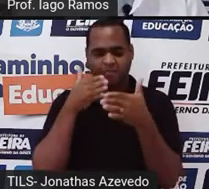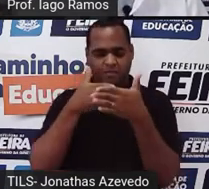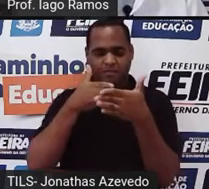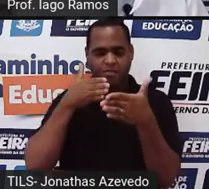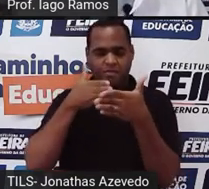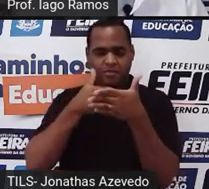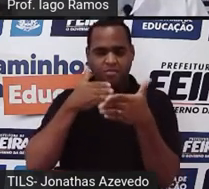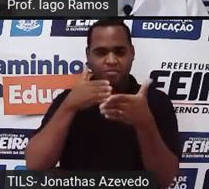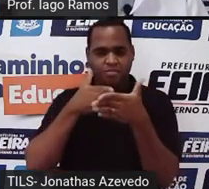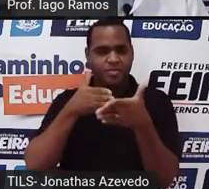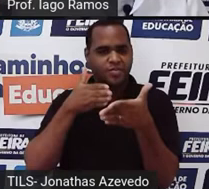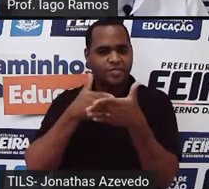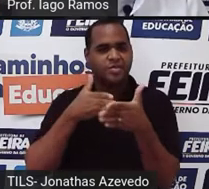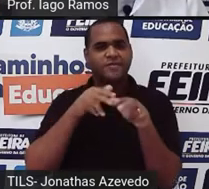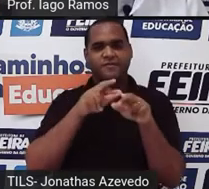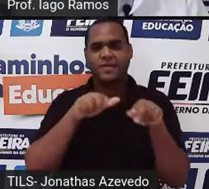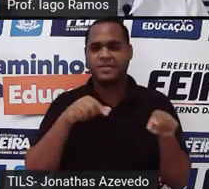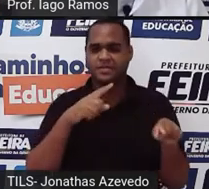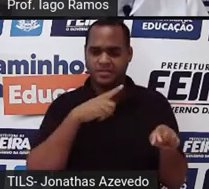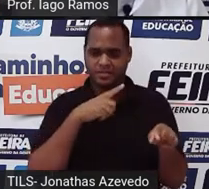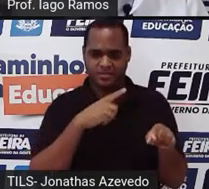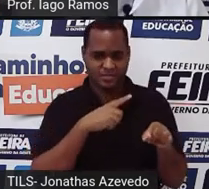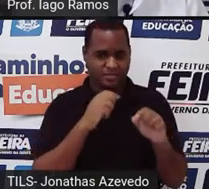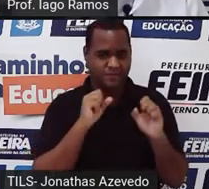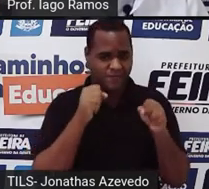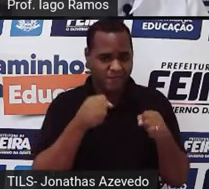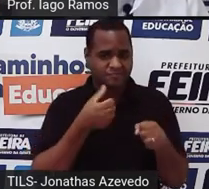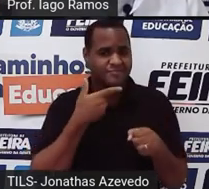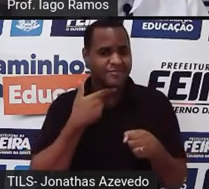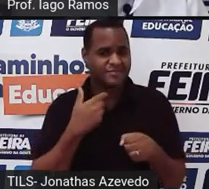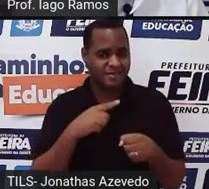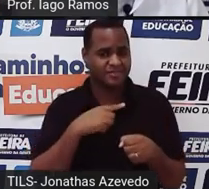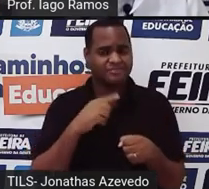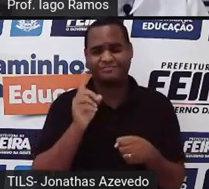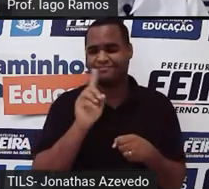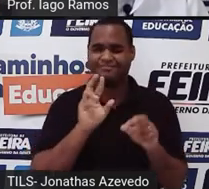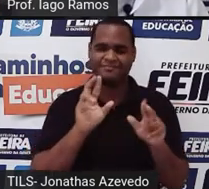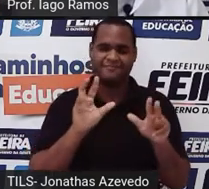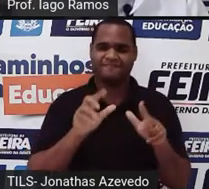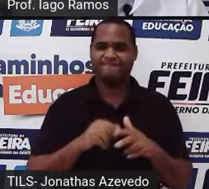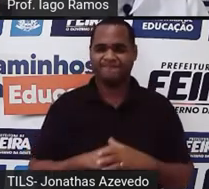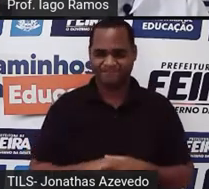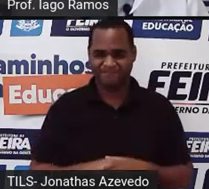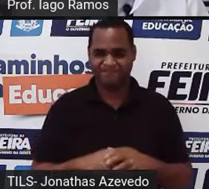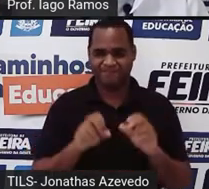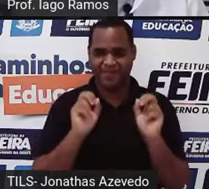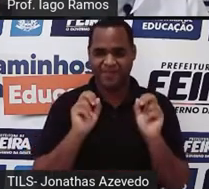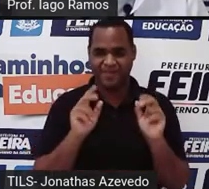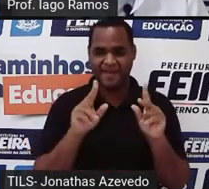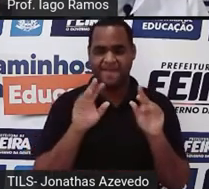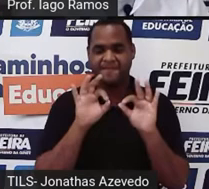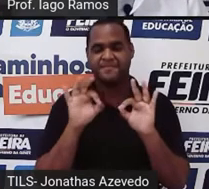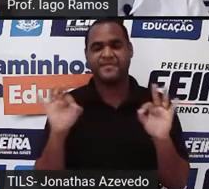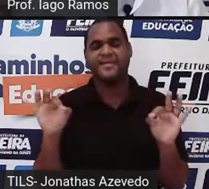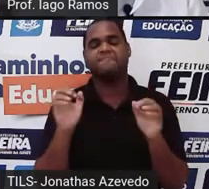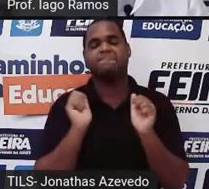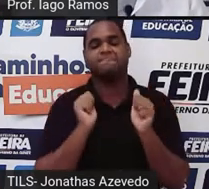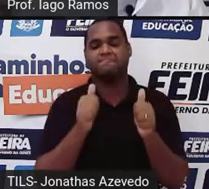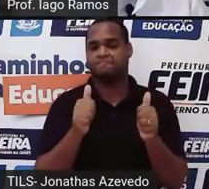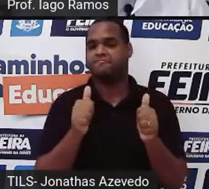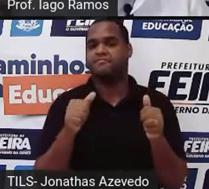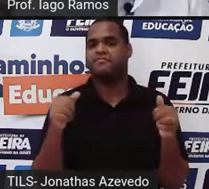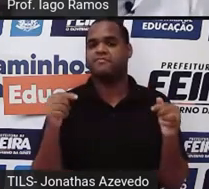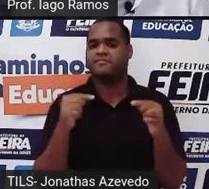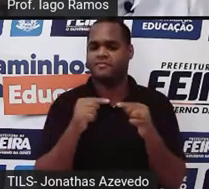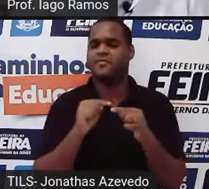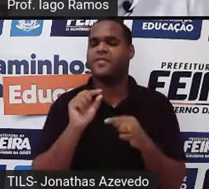para se conquistar aquilo que se deseja. Tá bom? Beleza? Então, é isso aí.